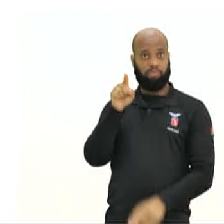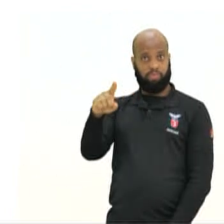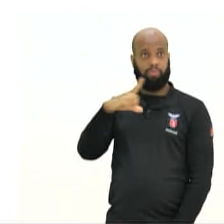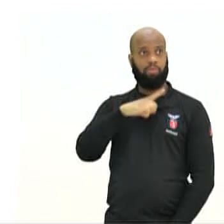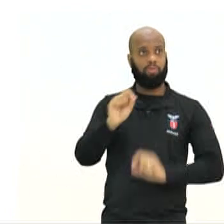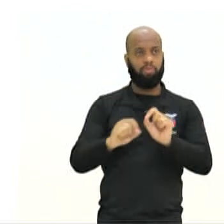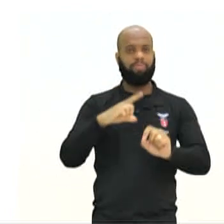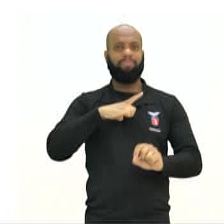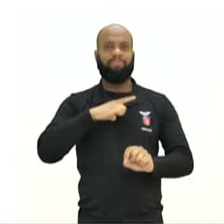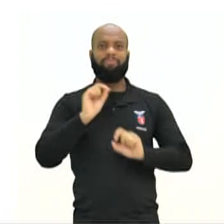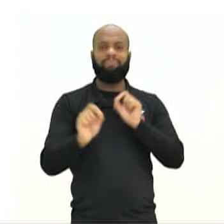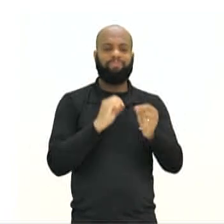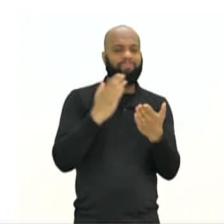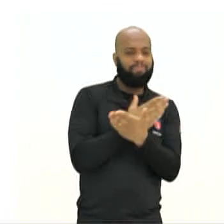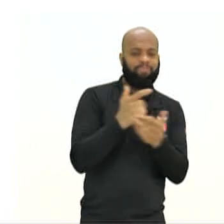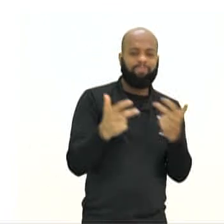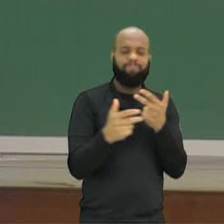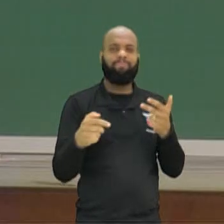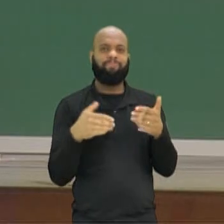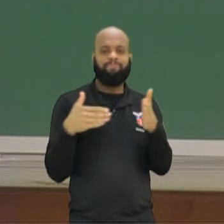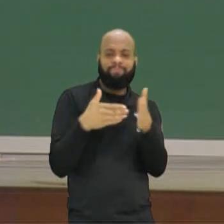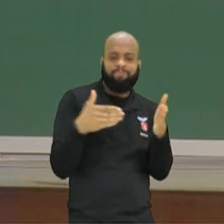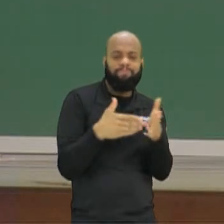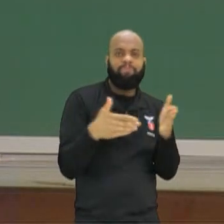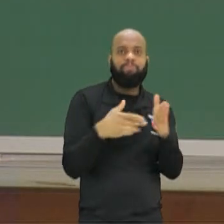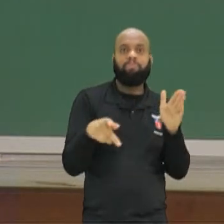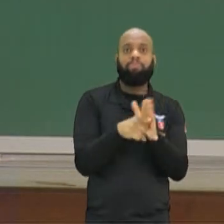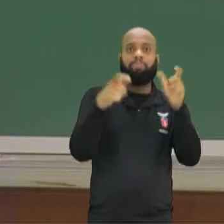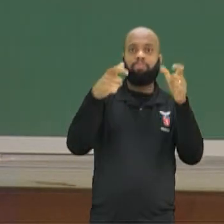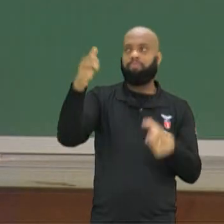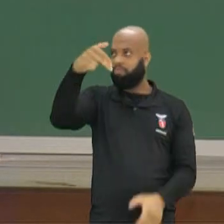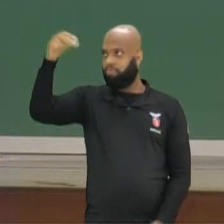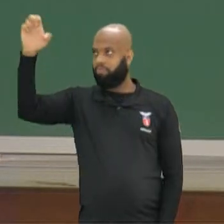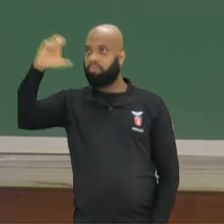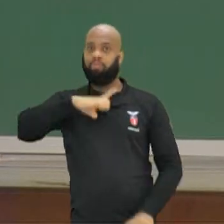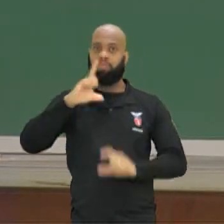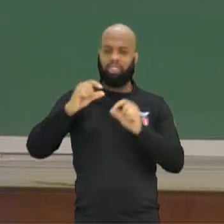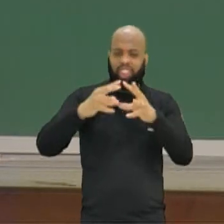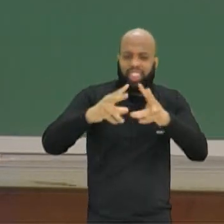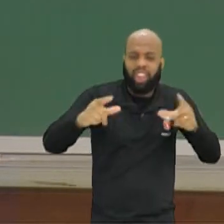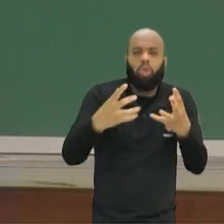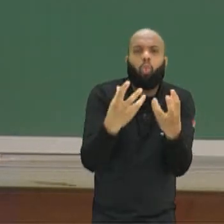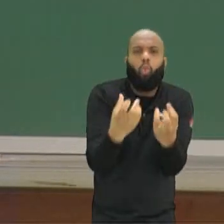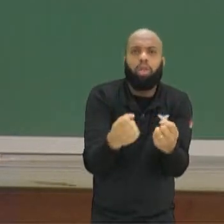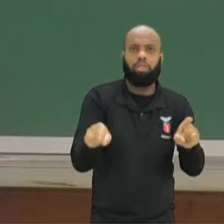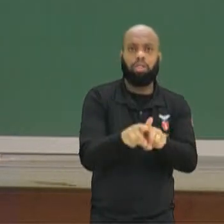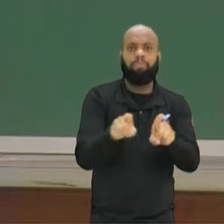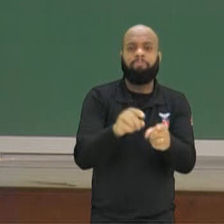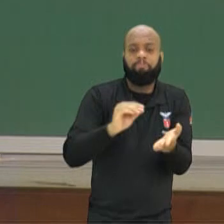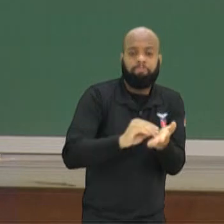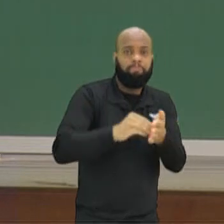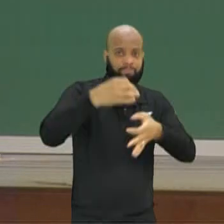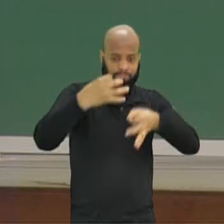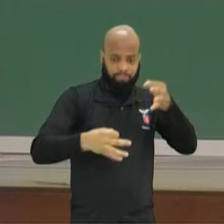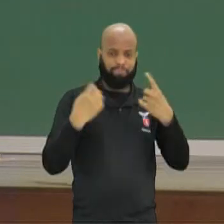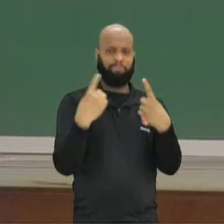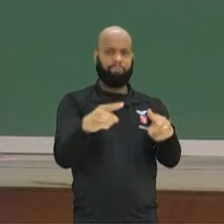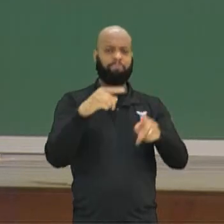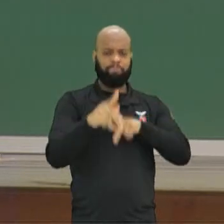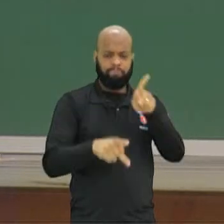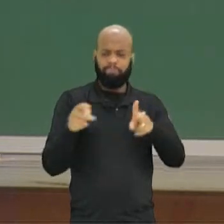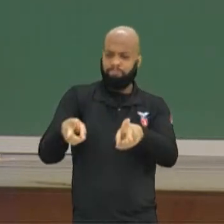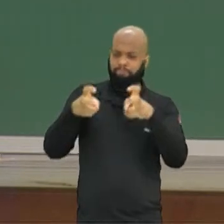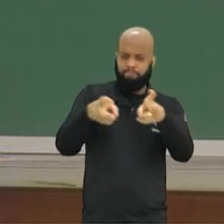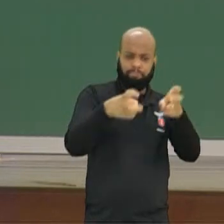passam pelas privações impostas ao sertão. A aridez da terra e as injustiças contra o povo são percebidas